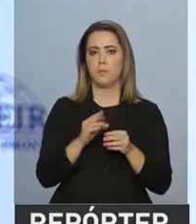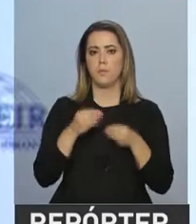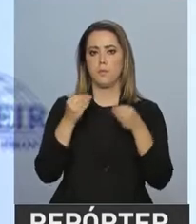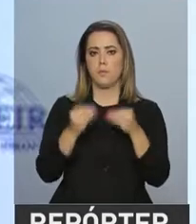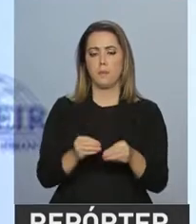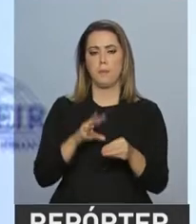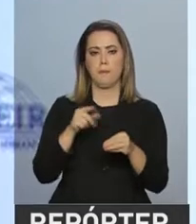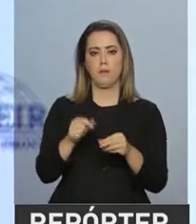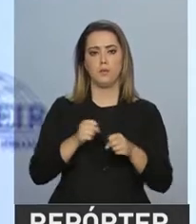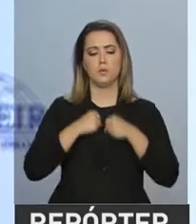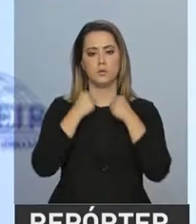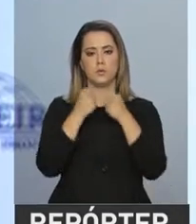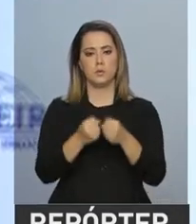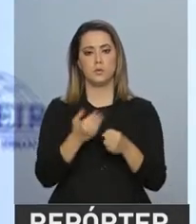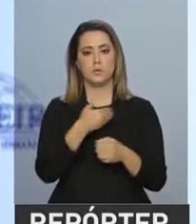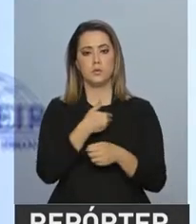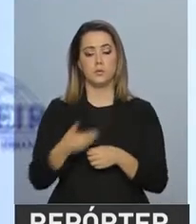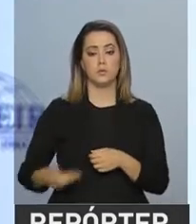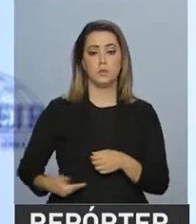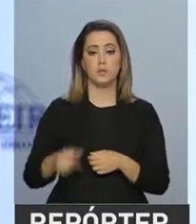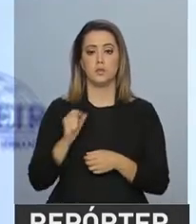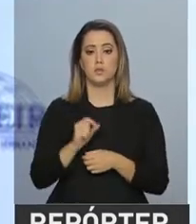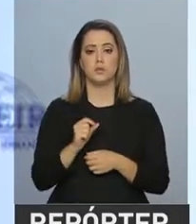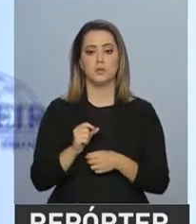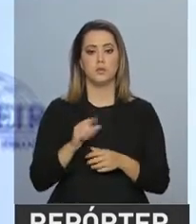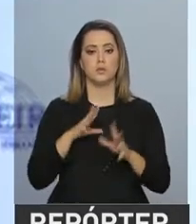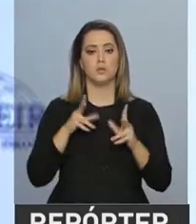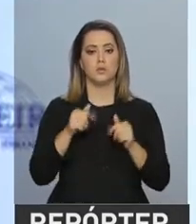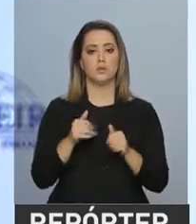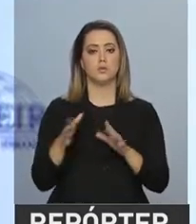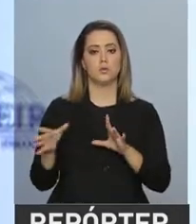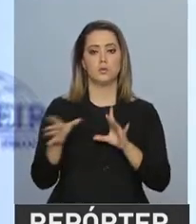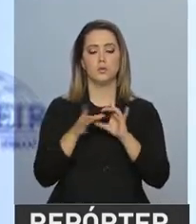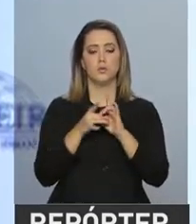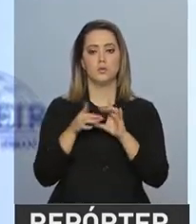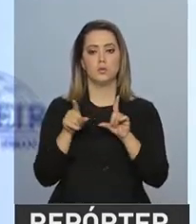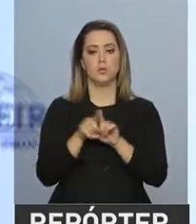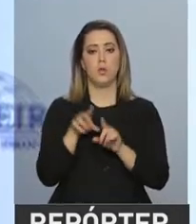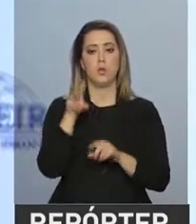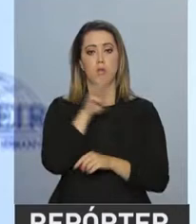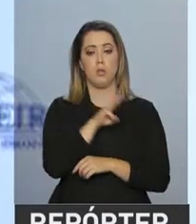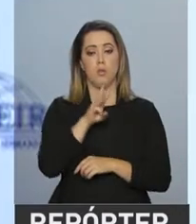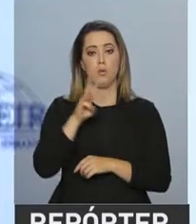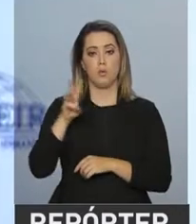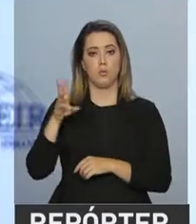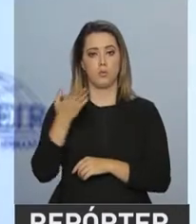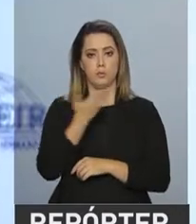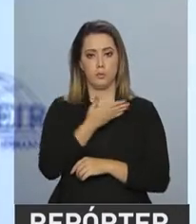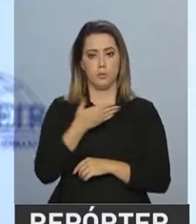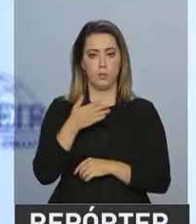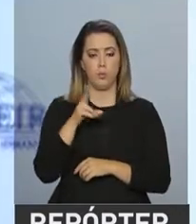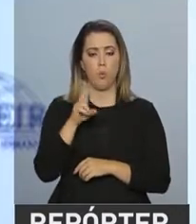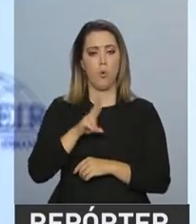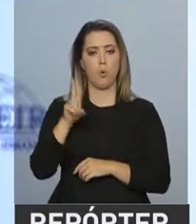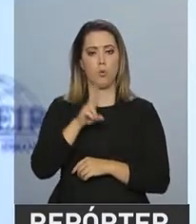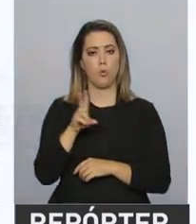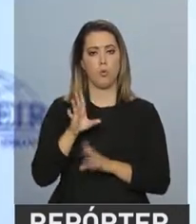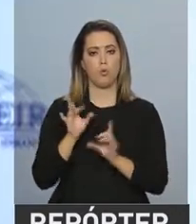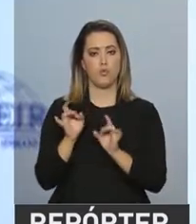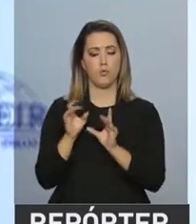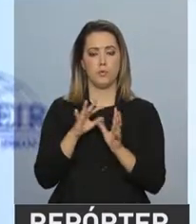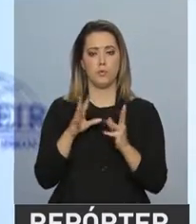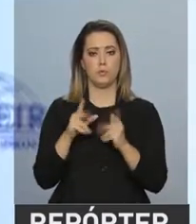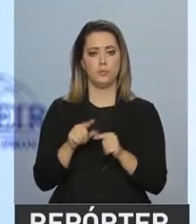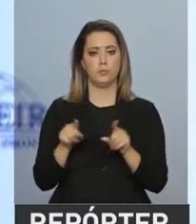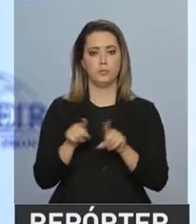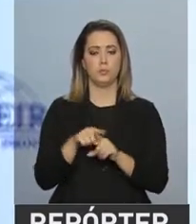colocando todo o empenho, toda a força na total implementação do Portal Único do Comércio Exterior.